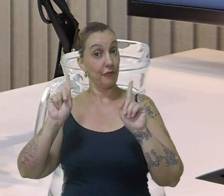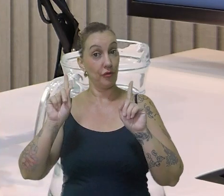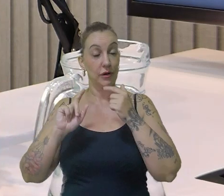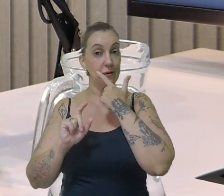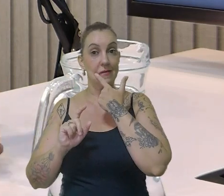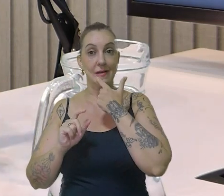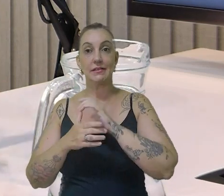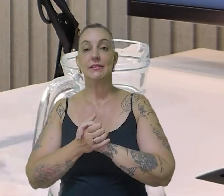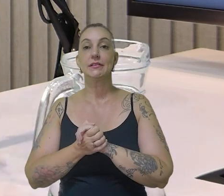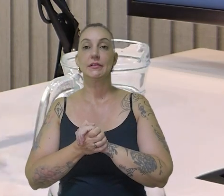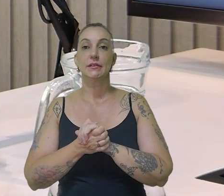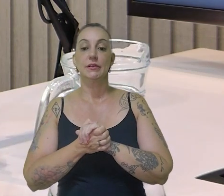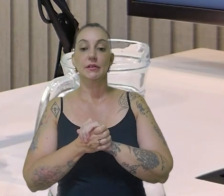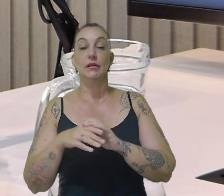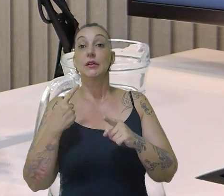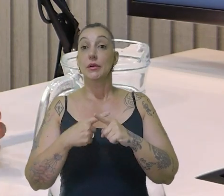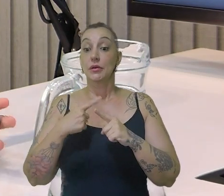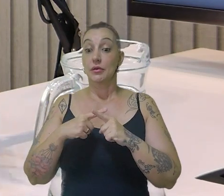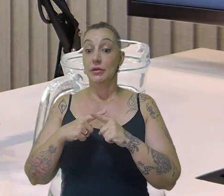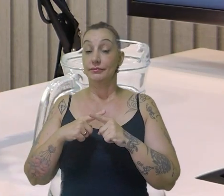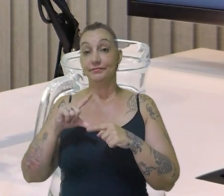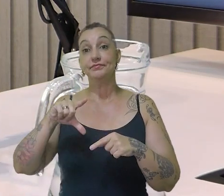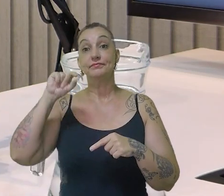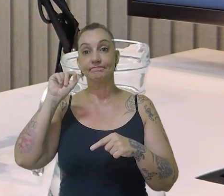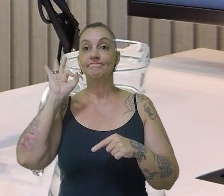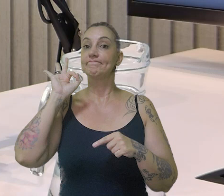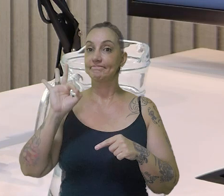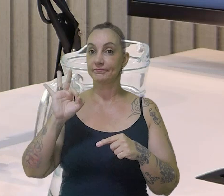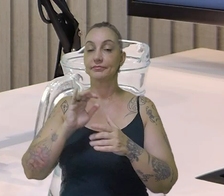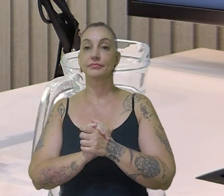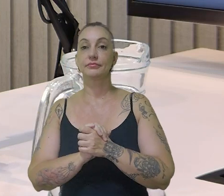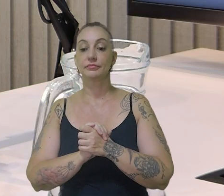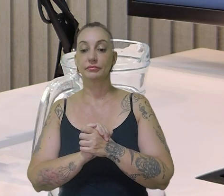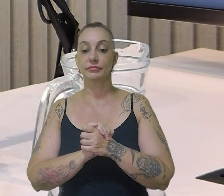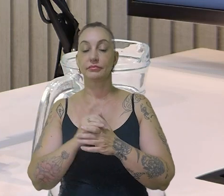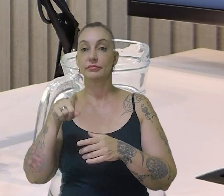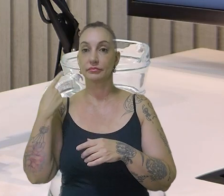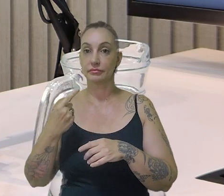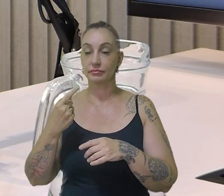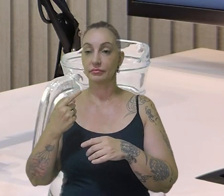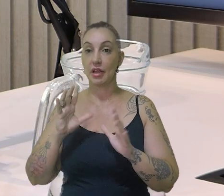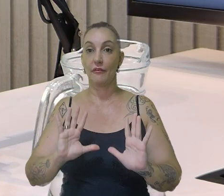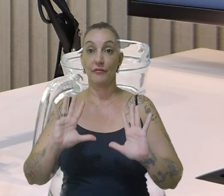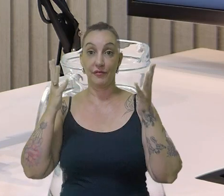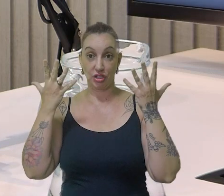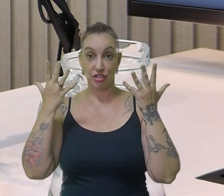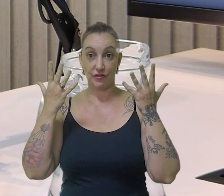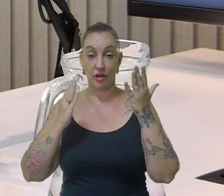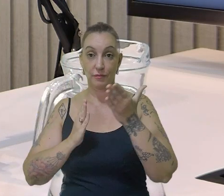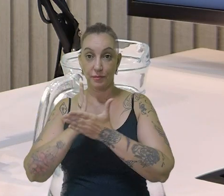Bogotá Ahã eh porque eu fiz uma escolha mesmo né a gente passou num num festival